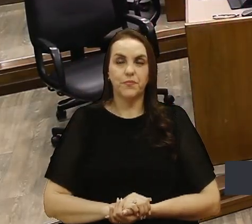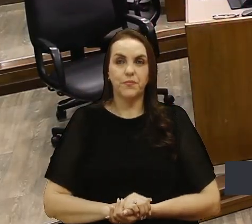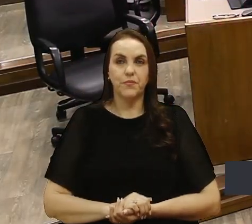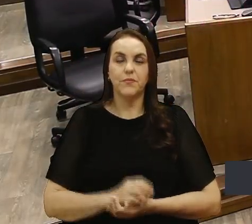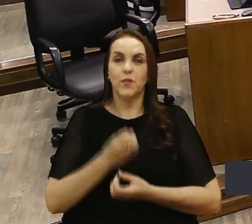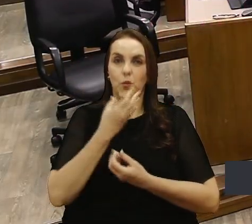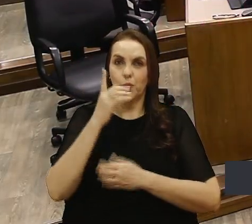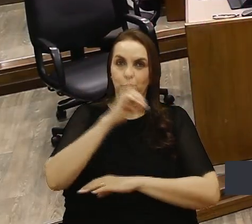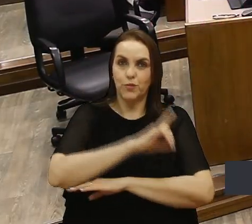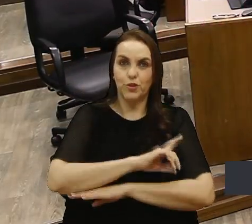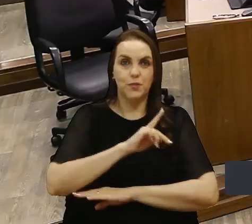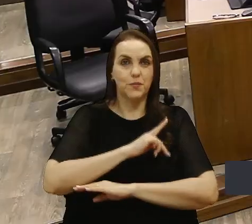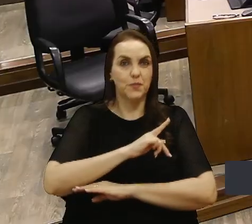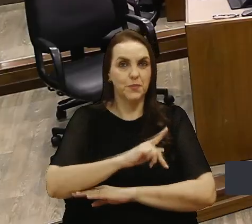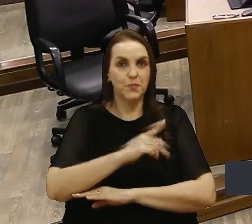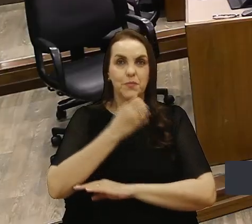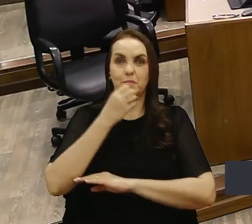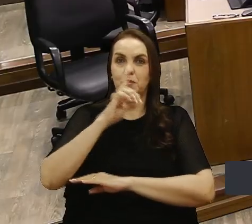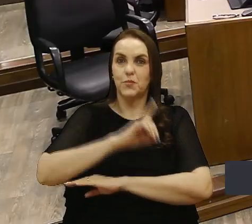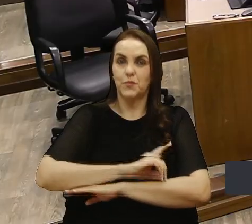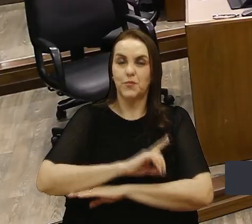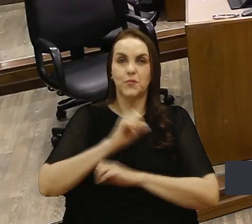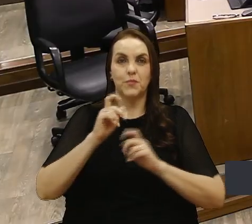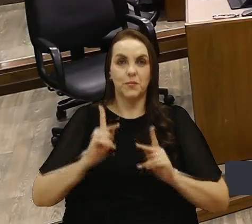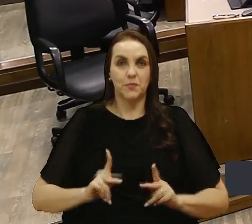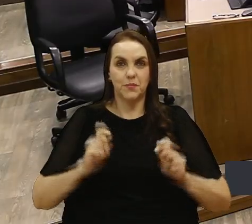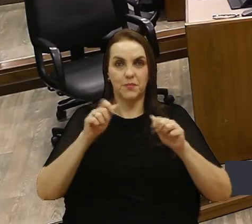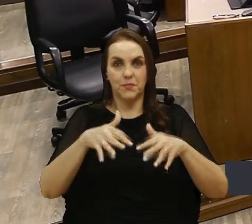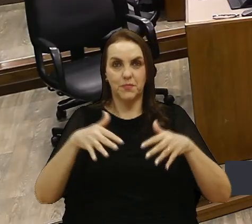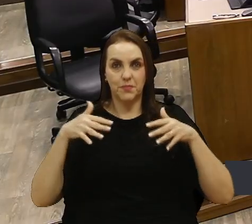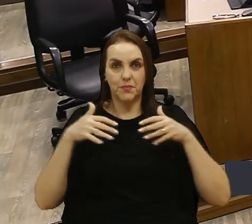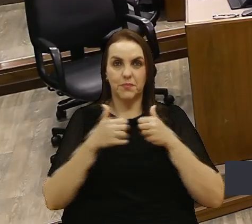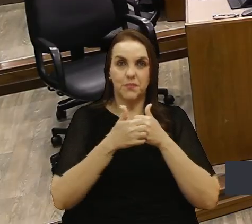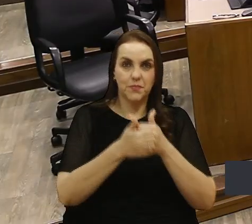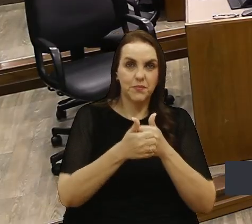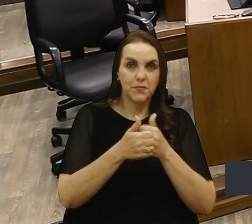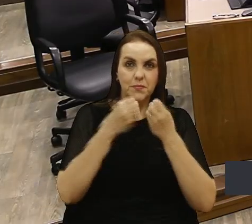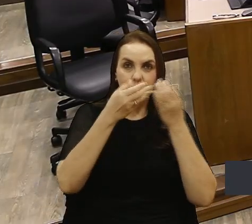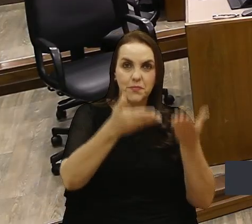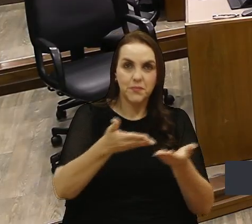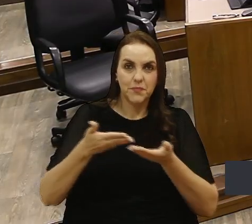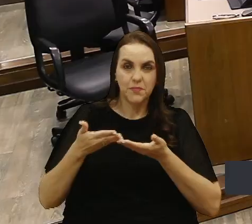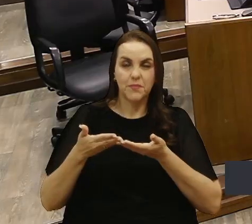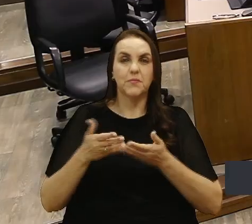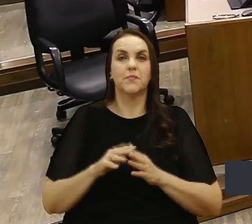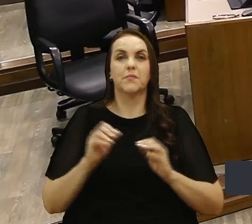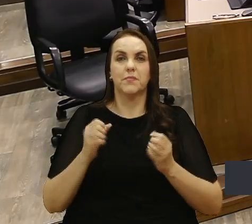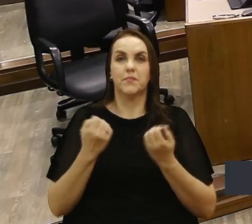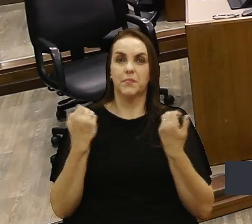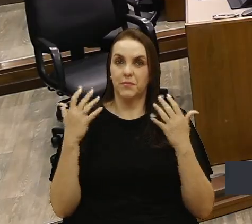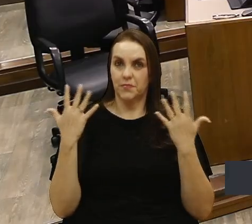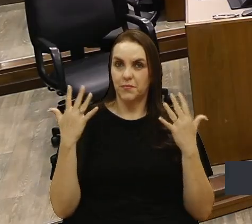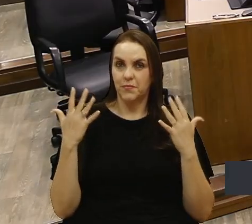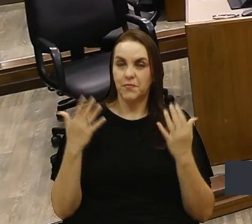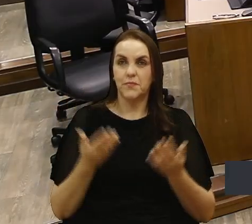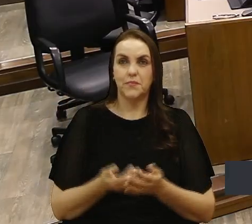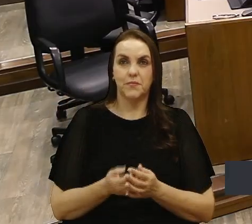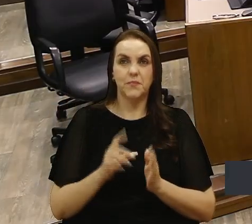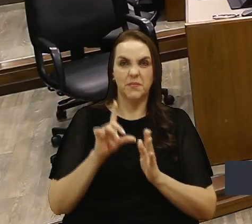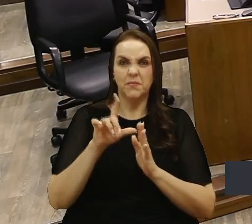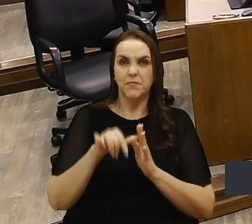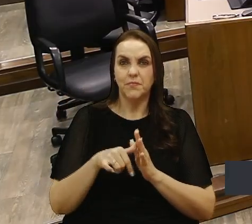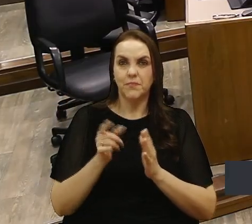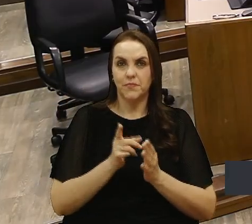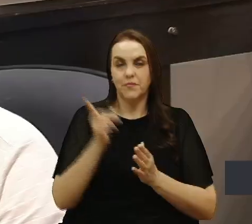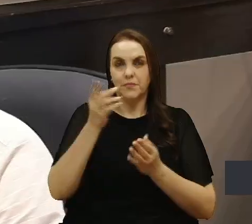Bom dia, presidente. Bom dia ao pessoal que nos acompanha aqui. Sejam todos bem-vindos. Aqui meu voto de congratulações, onde depois eu vou levar